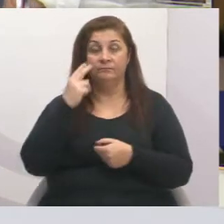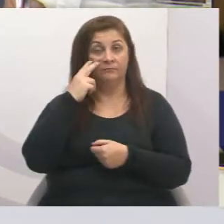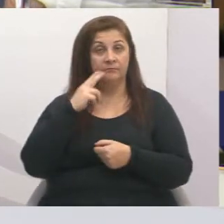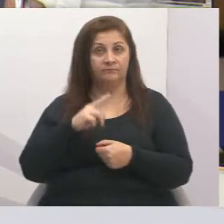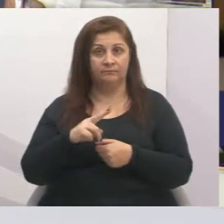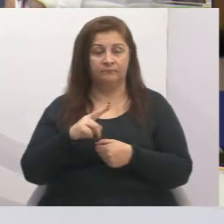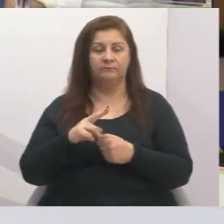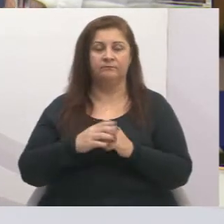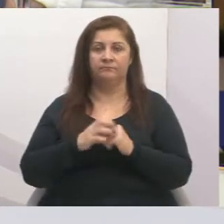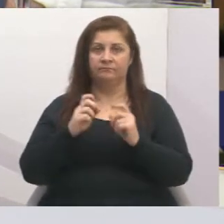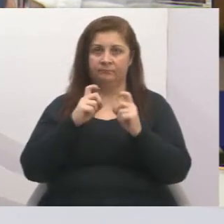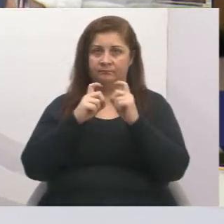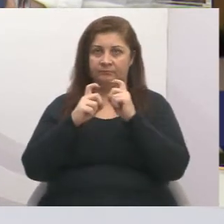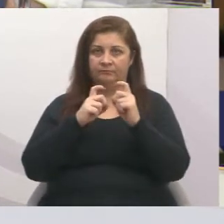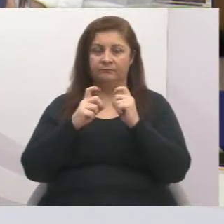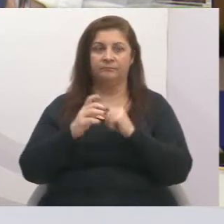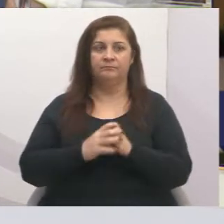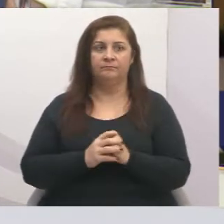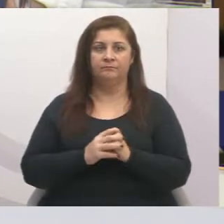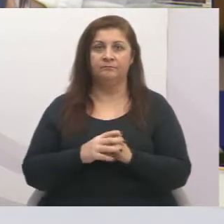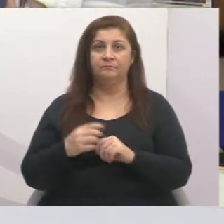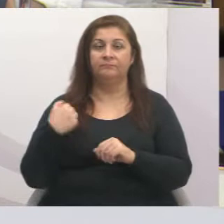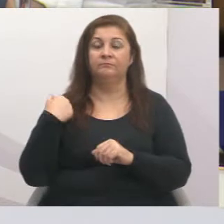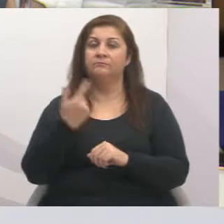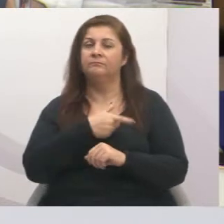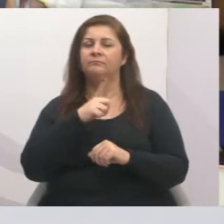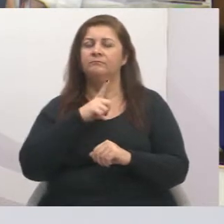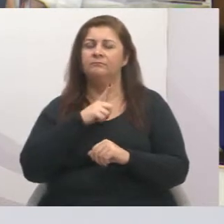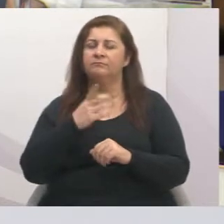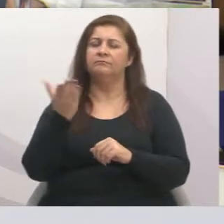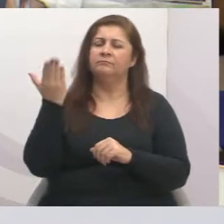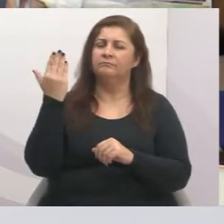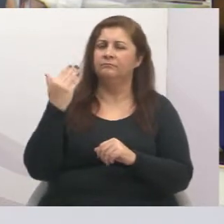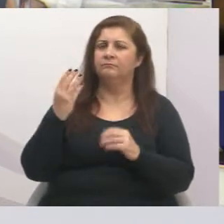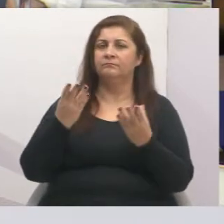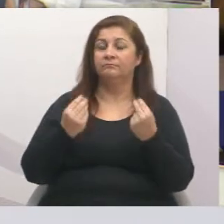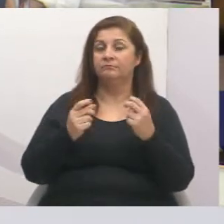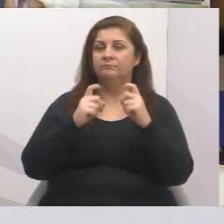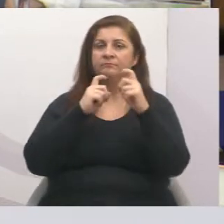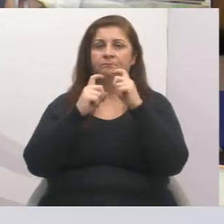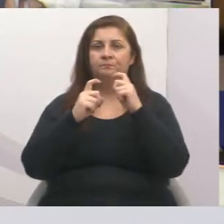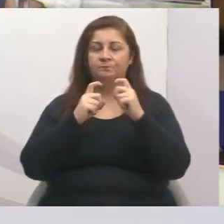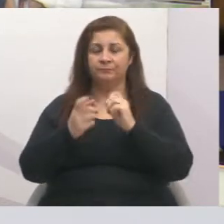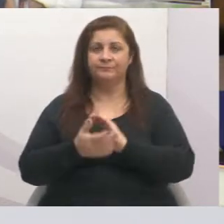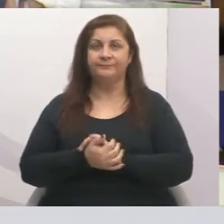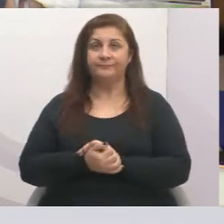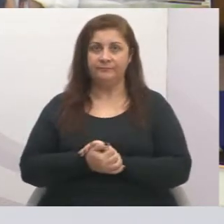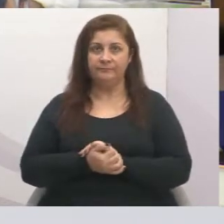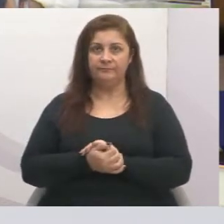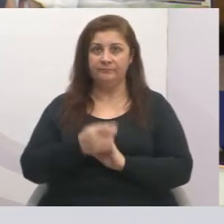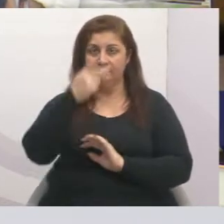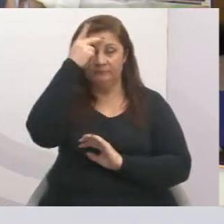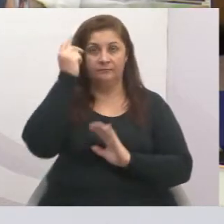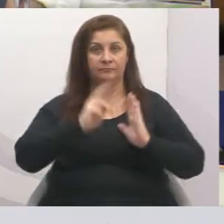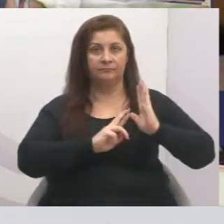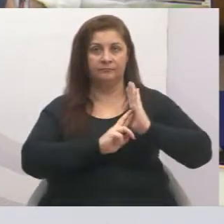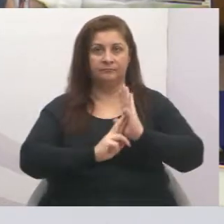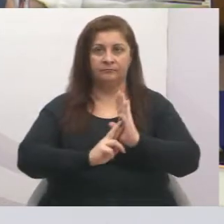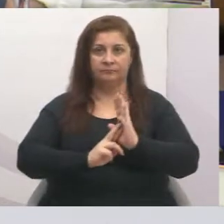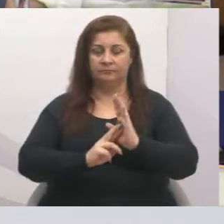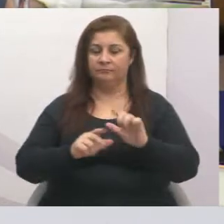acompanhar, onde a gente teve várias reuniões aqui na Câmara Municipal, com representantes dos